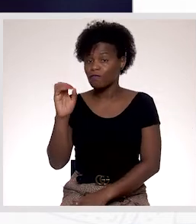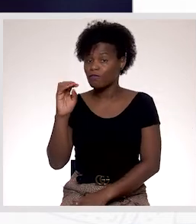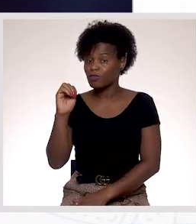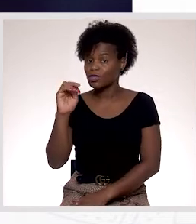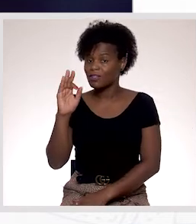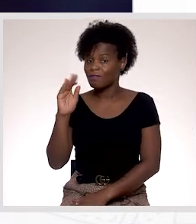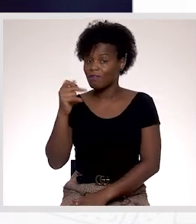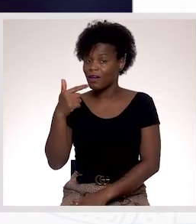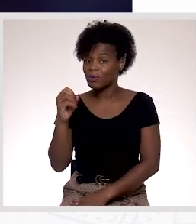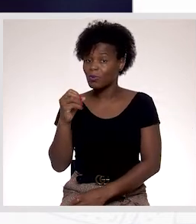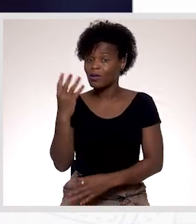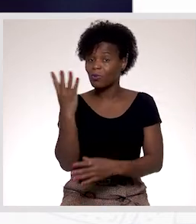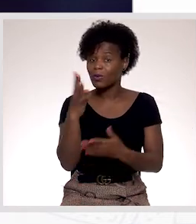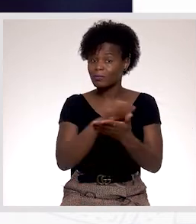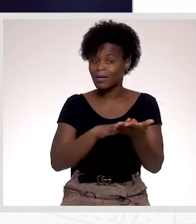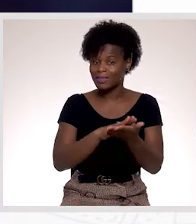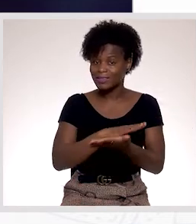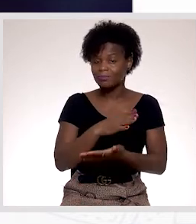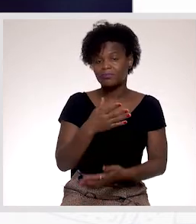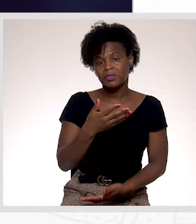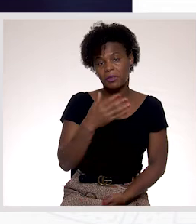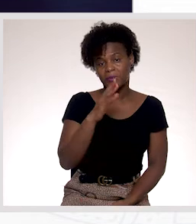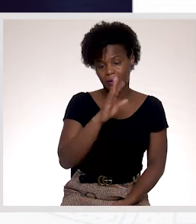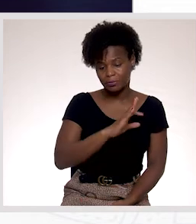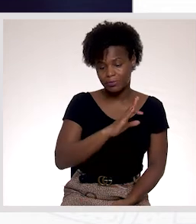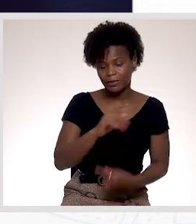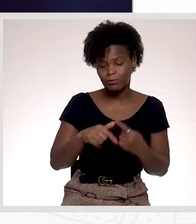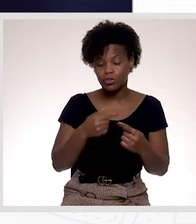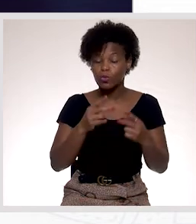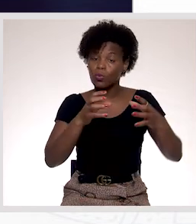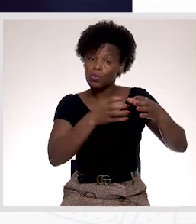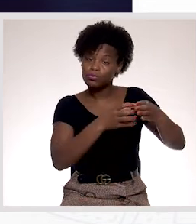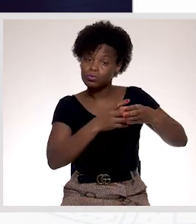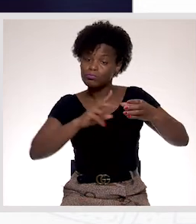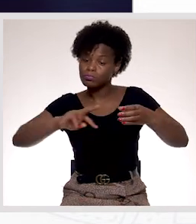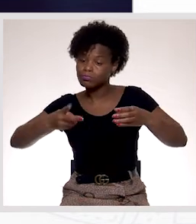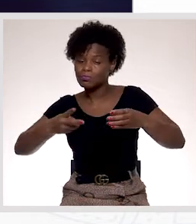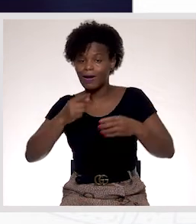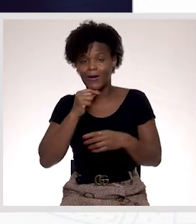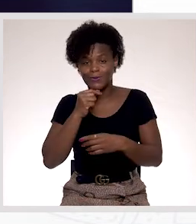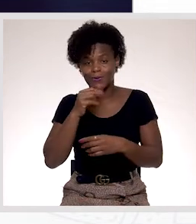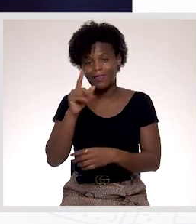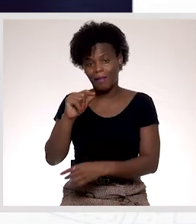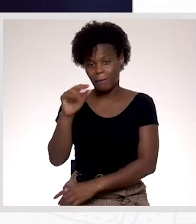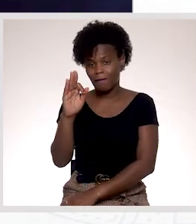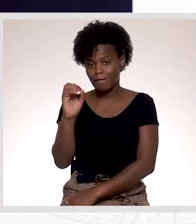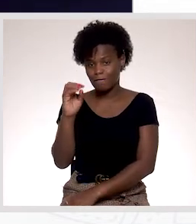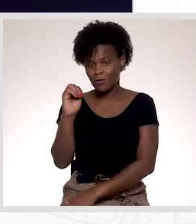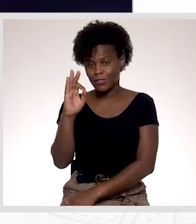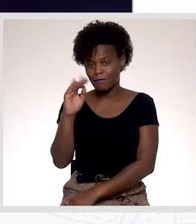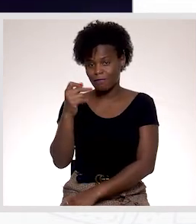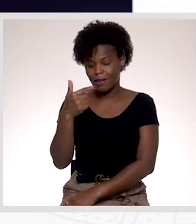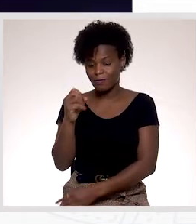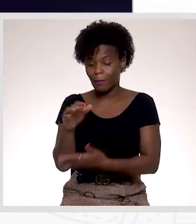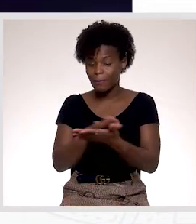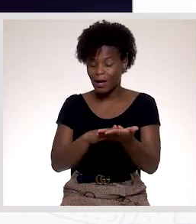bases de nitrogênio. As ligações fosfodiésteres são constituídas por grupos alternados de açúcar e fosfato. As